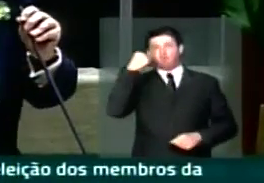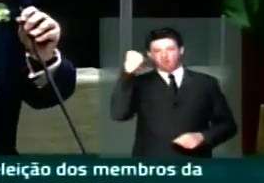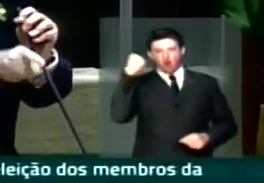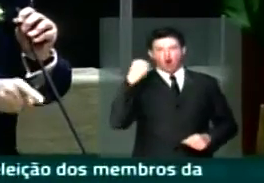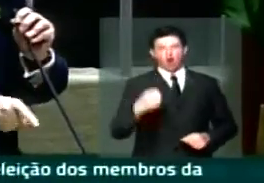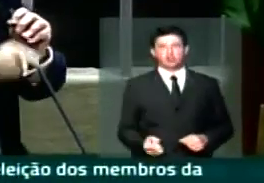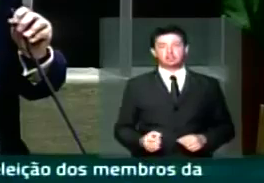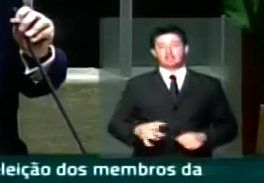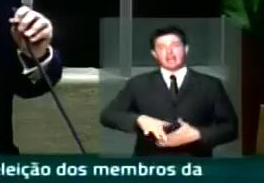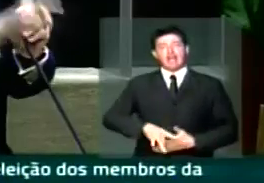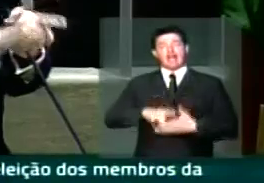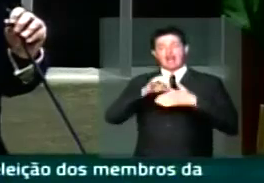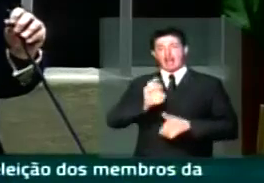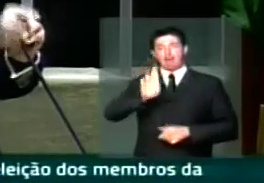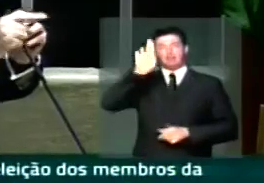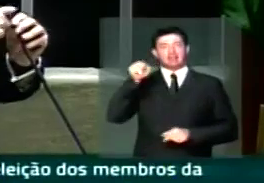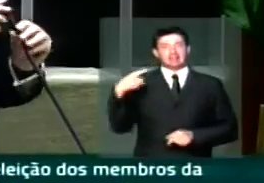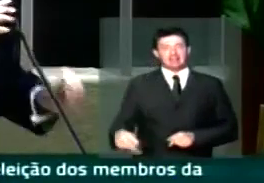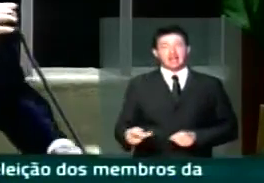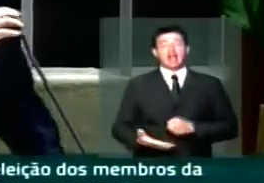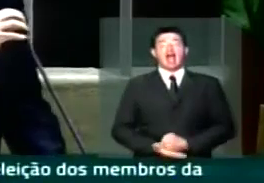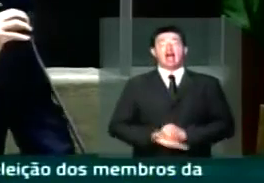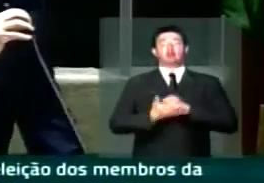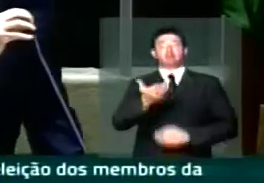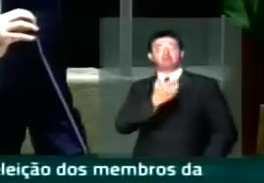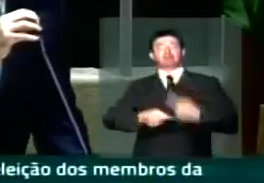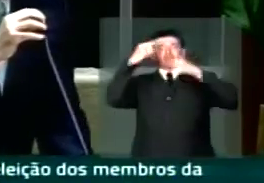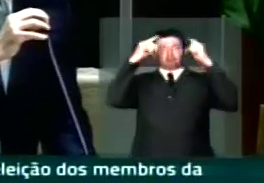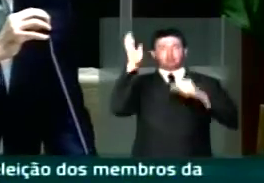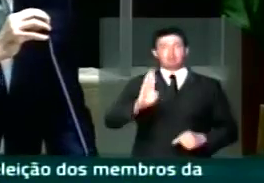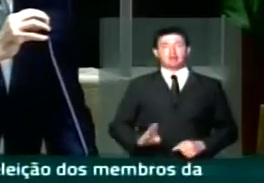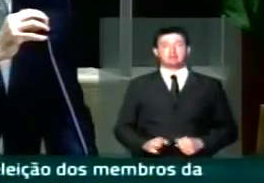fortes que os representem e ajudem o nosso país.